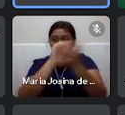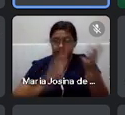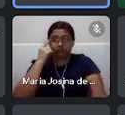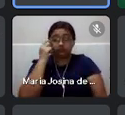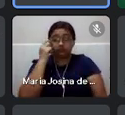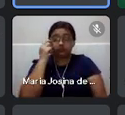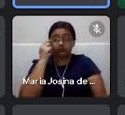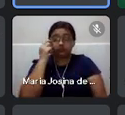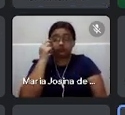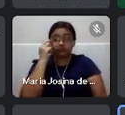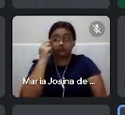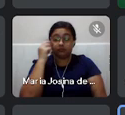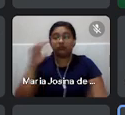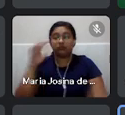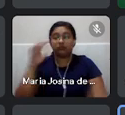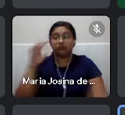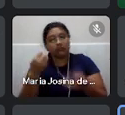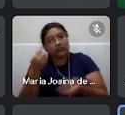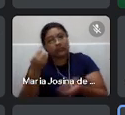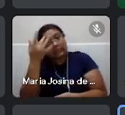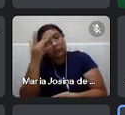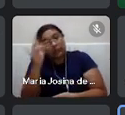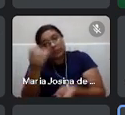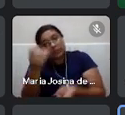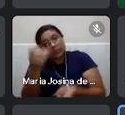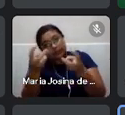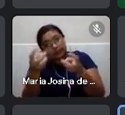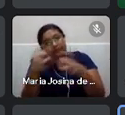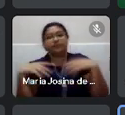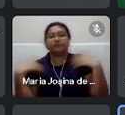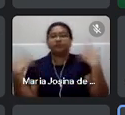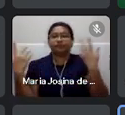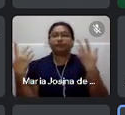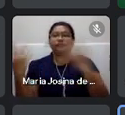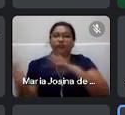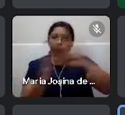então, então, Alcilene,